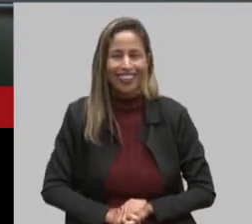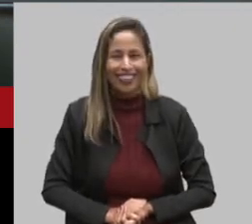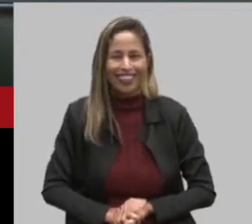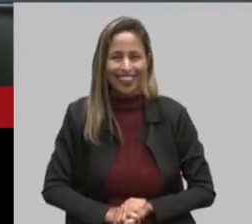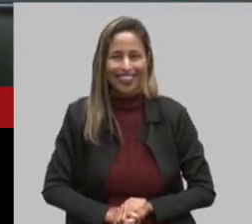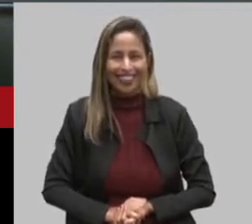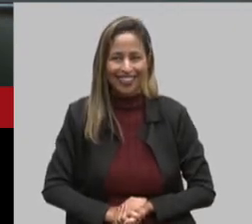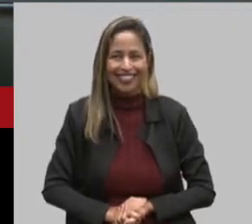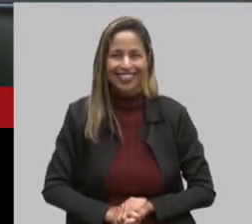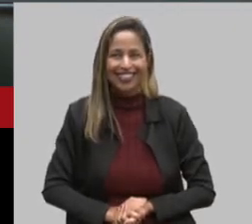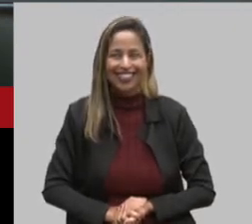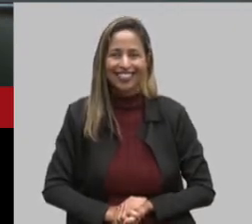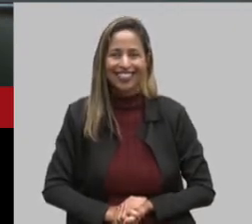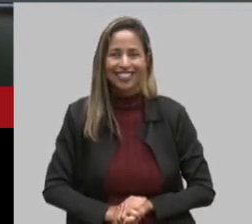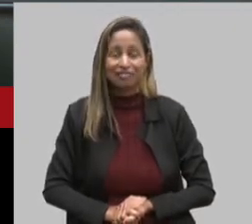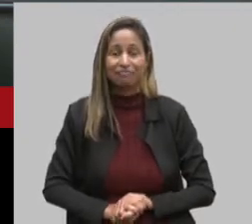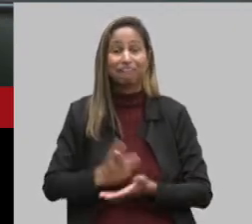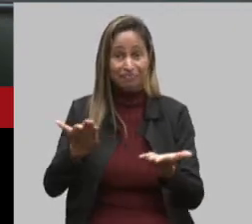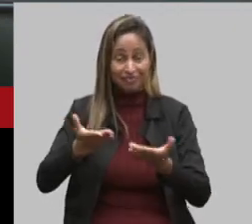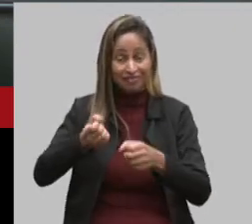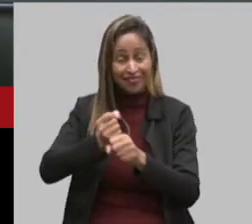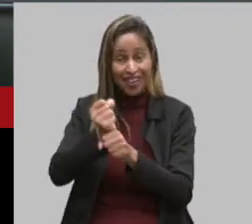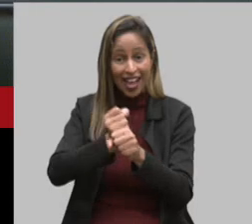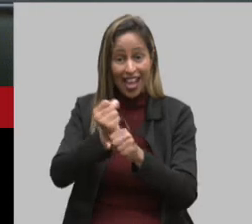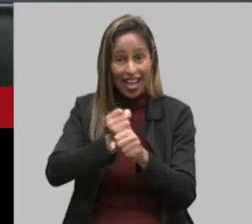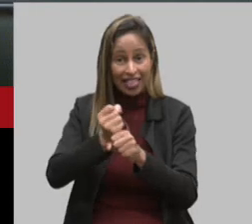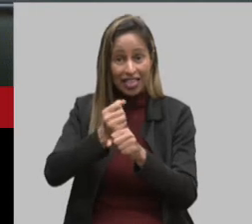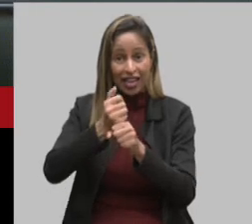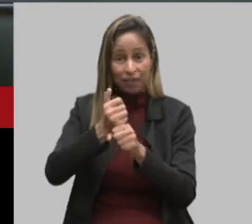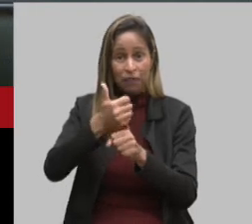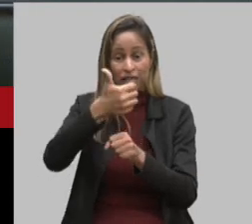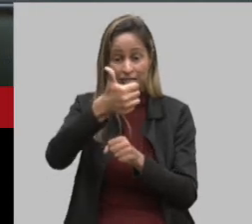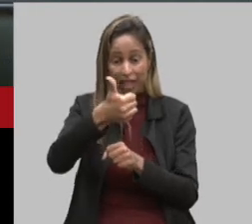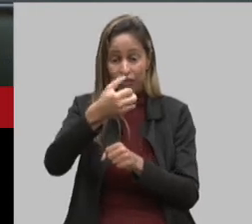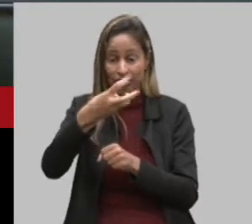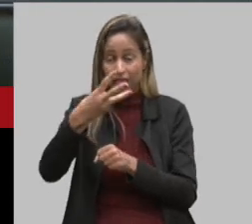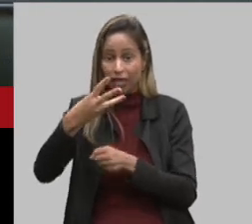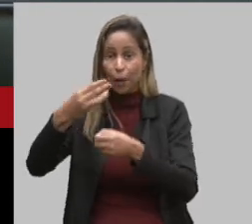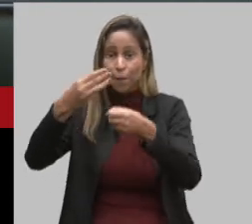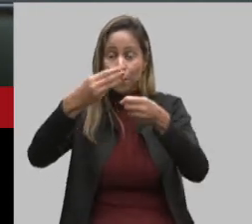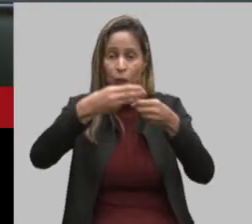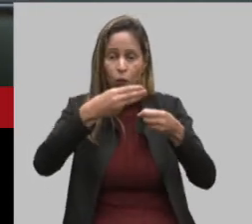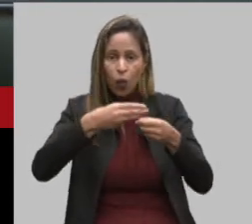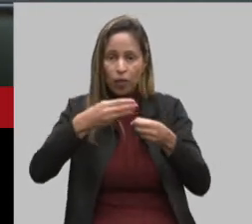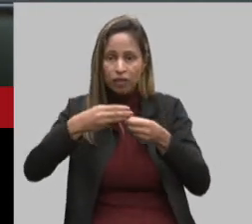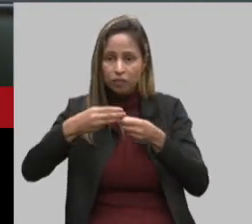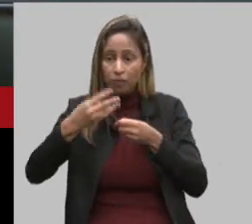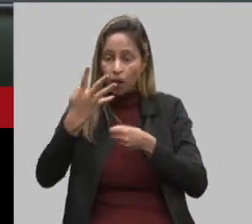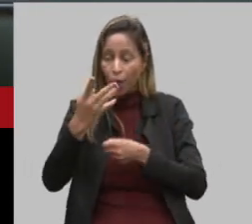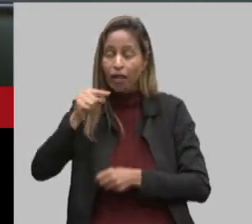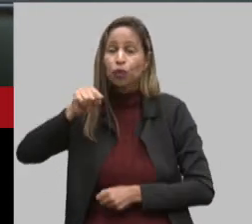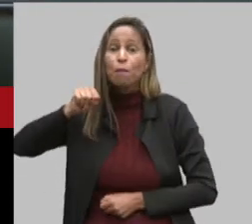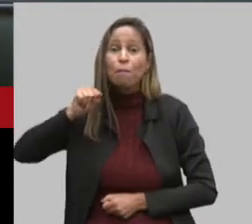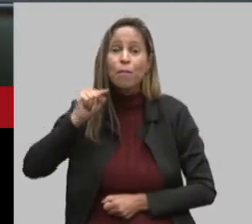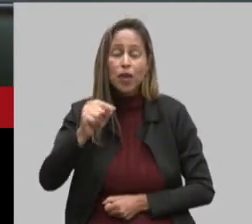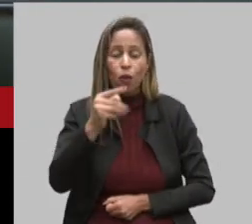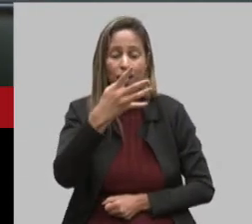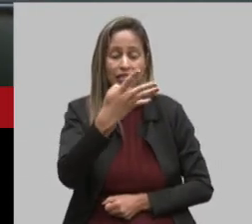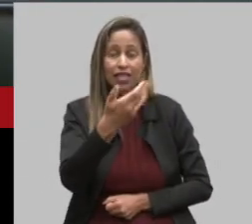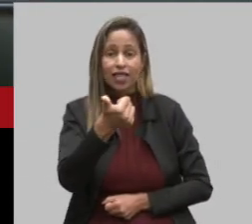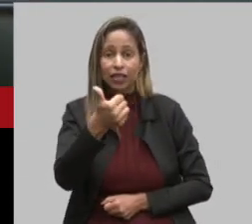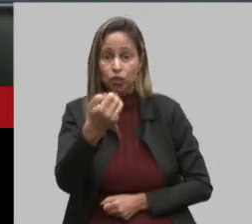esse esse ano são 133 municípios que mobilizaram 444